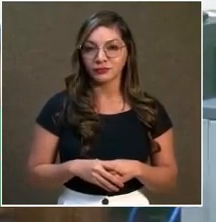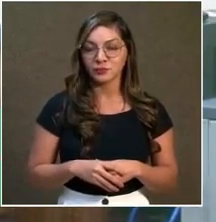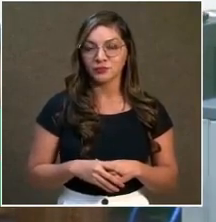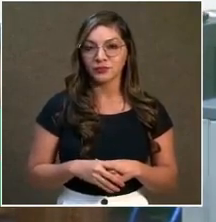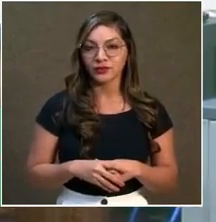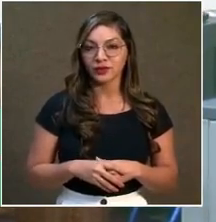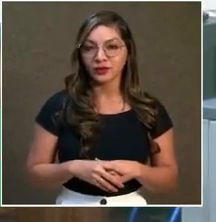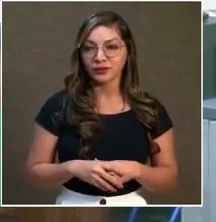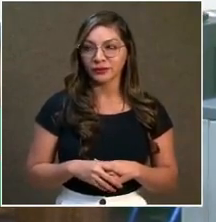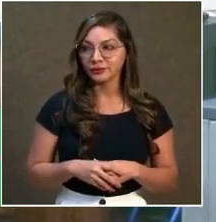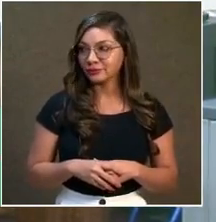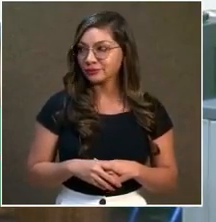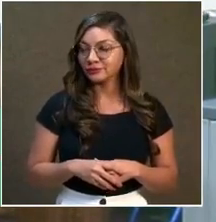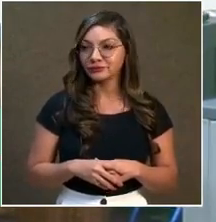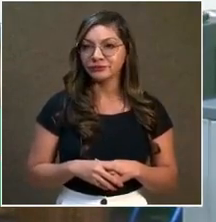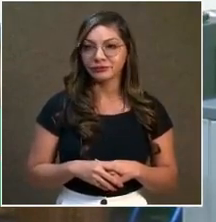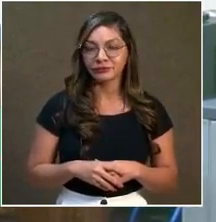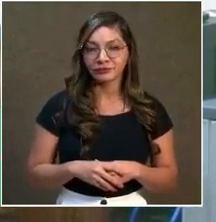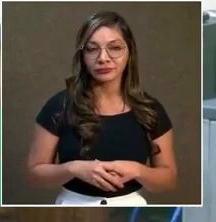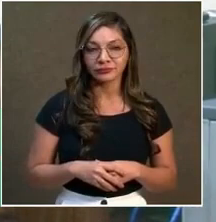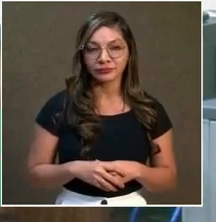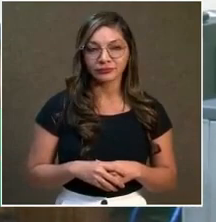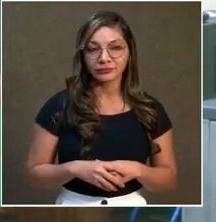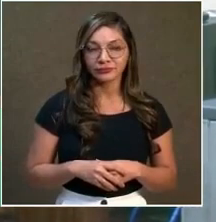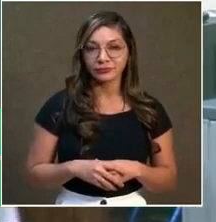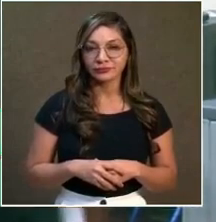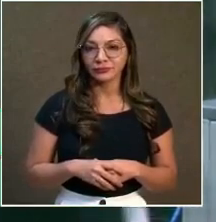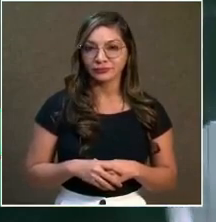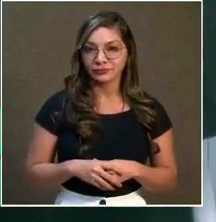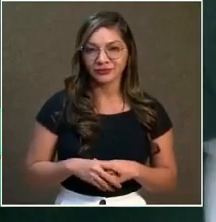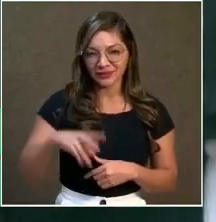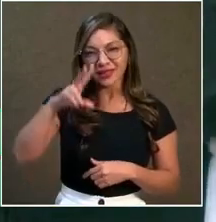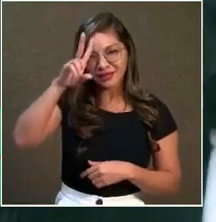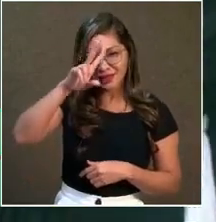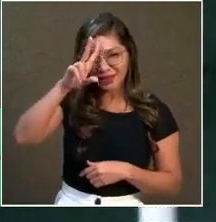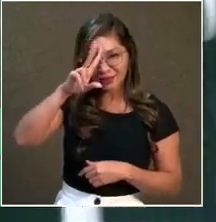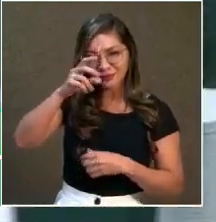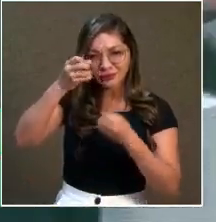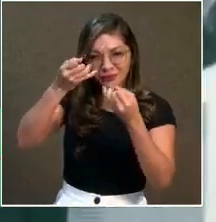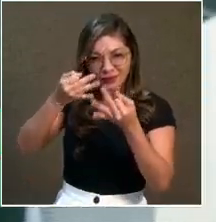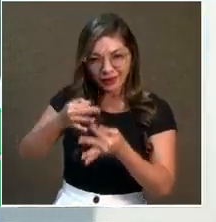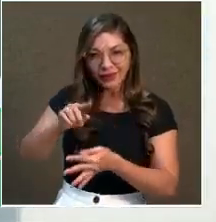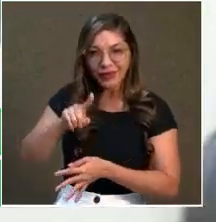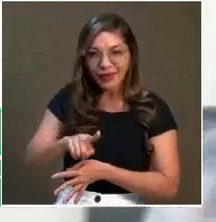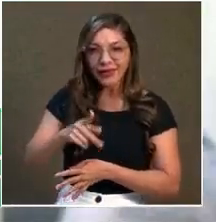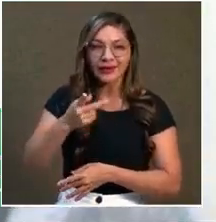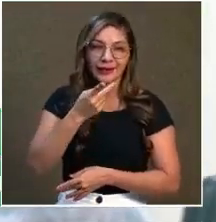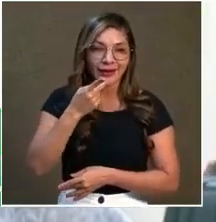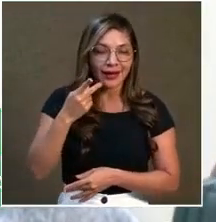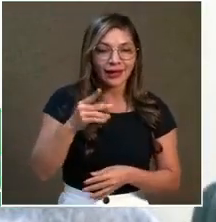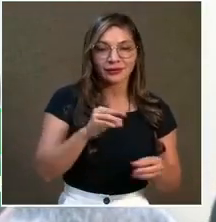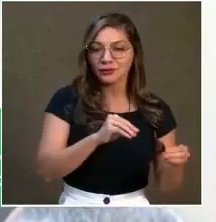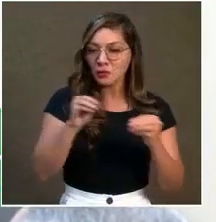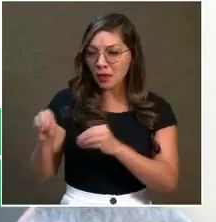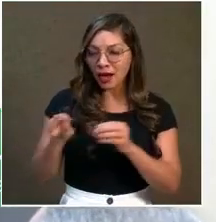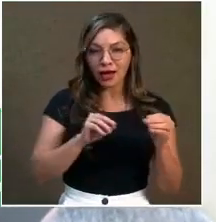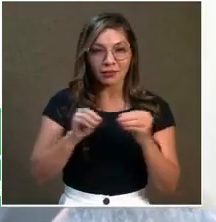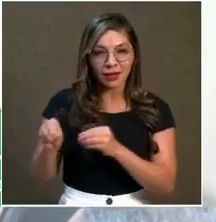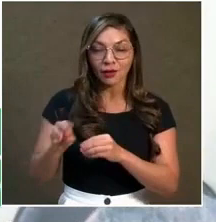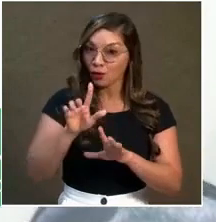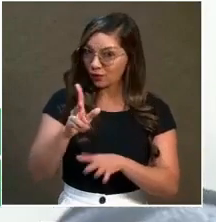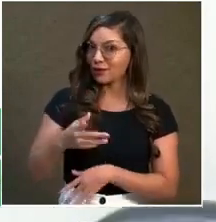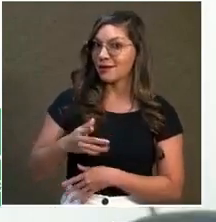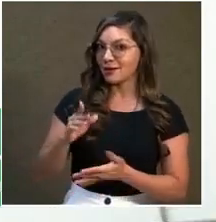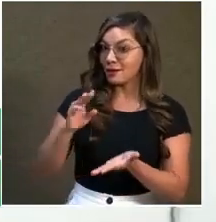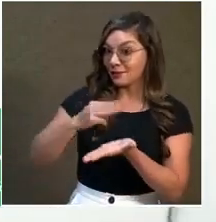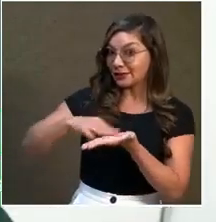Aí, ó, deixa. O que aconteceu? Lembram que eu falei que ele estava fazendo a mudança, tinha deixado ela e tal? Olha o que a Emily